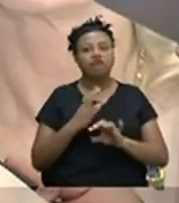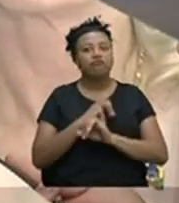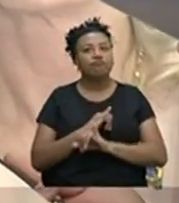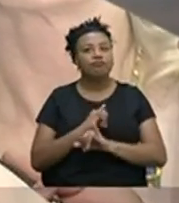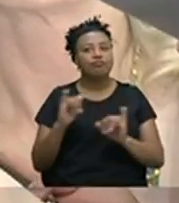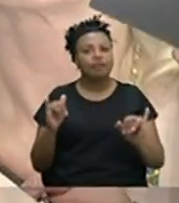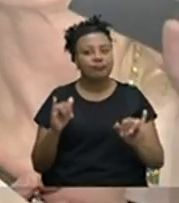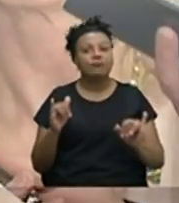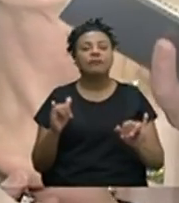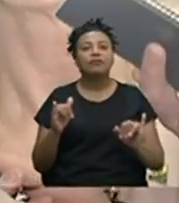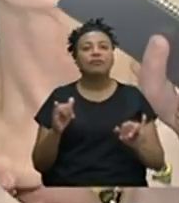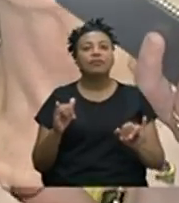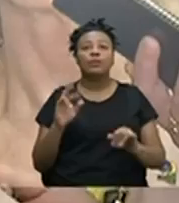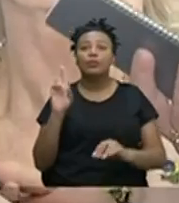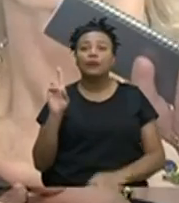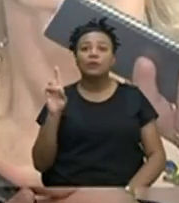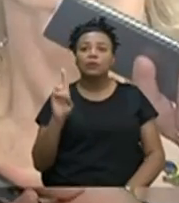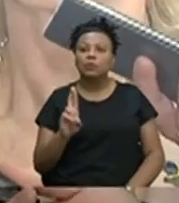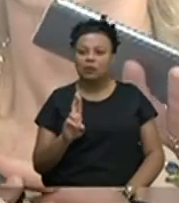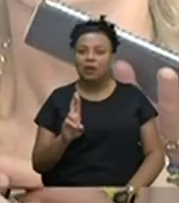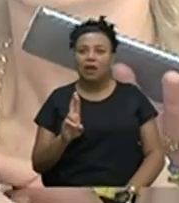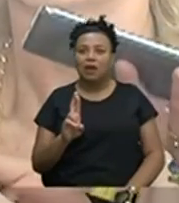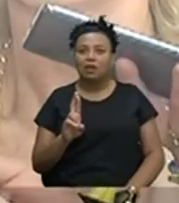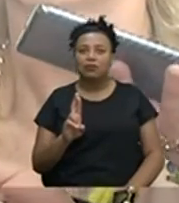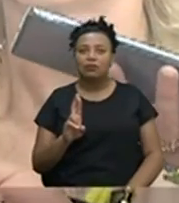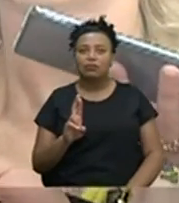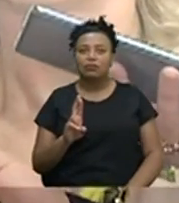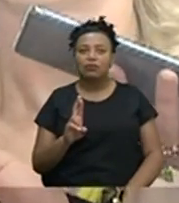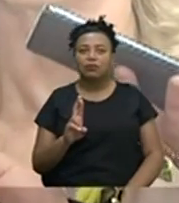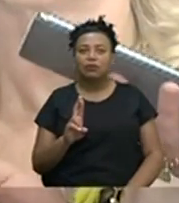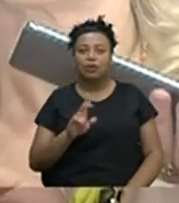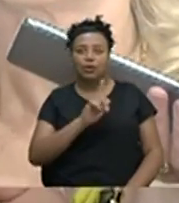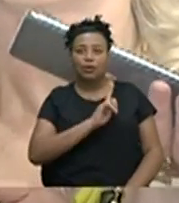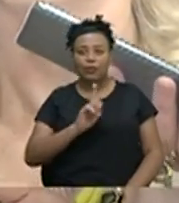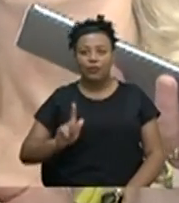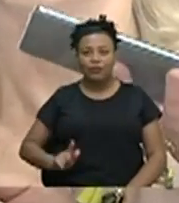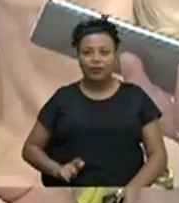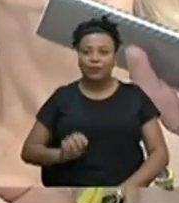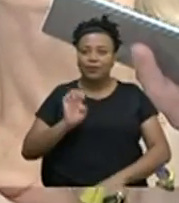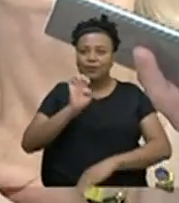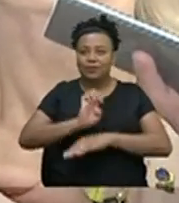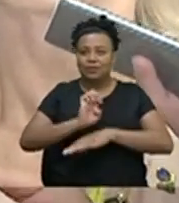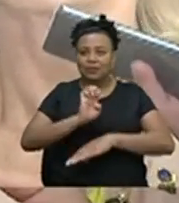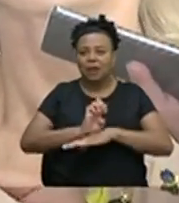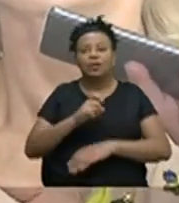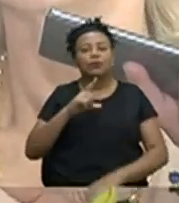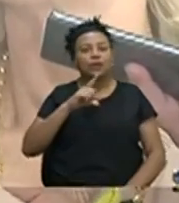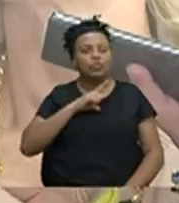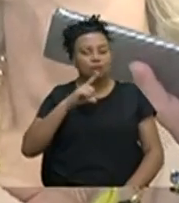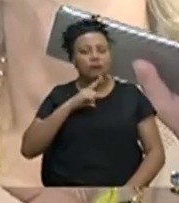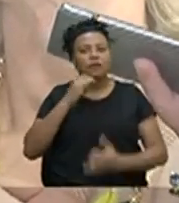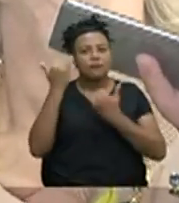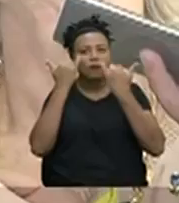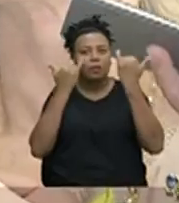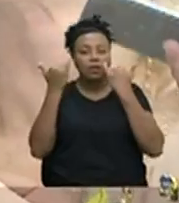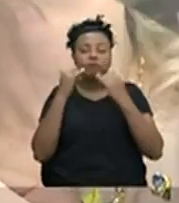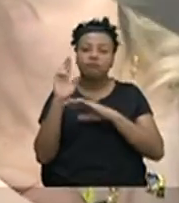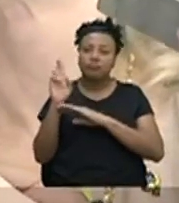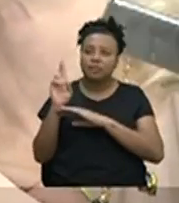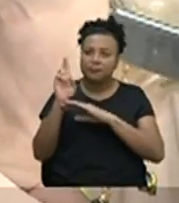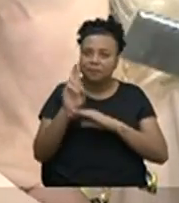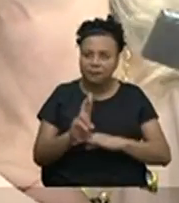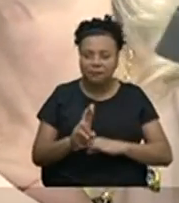proclamar o resultado para o governo do Estado. Eu tenho aqui dados que